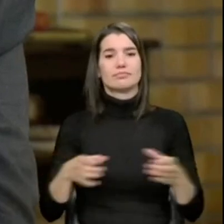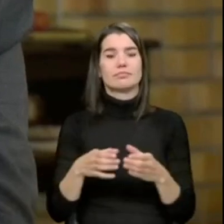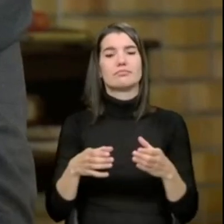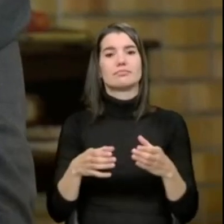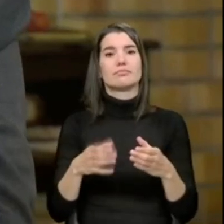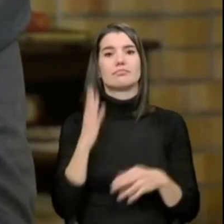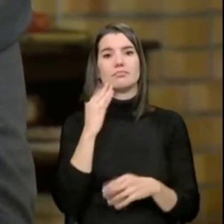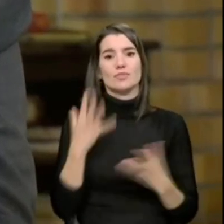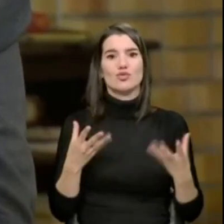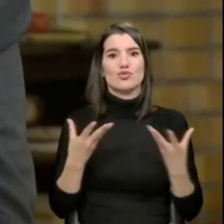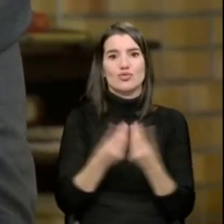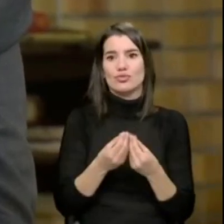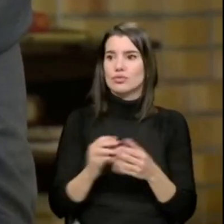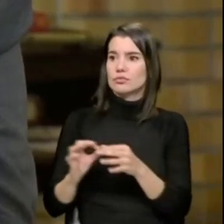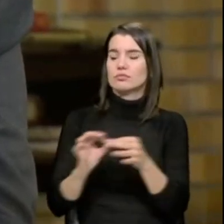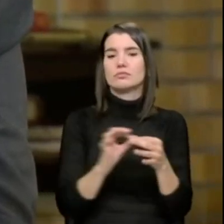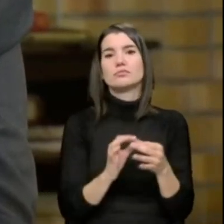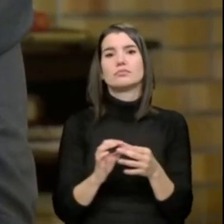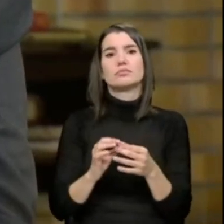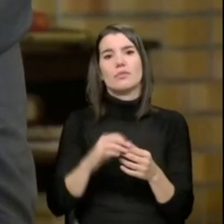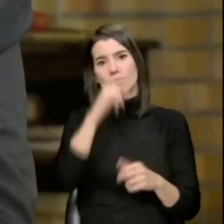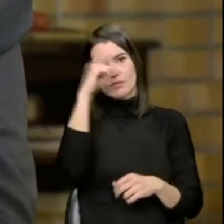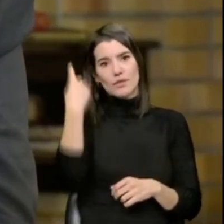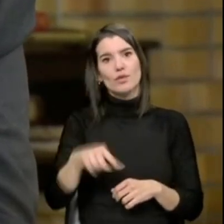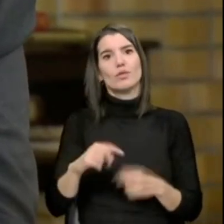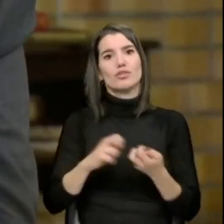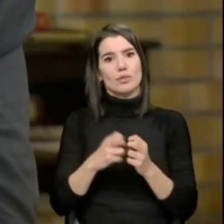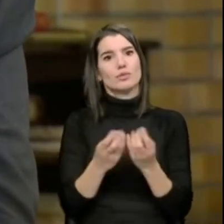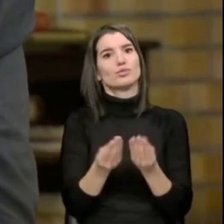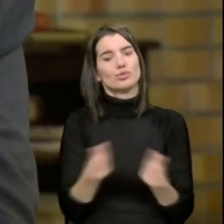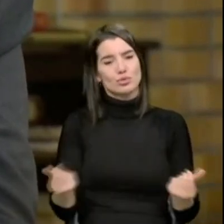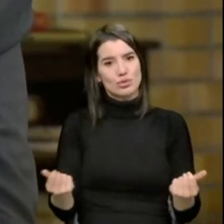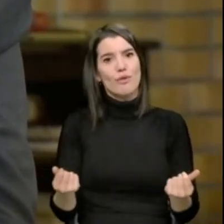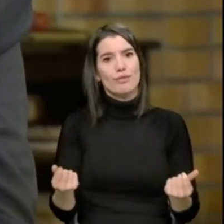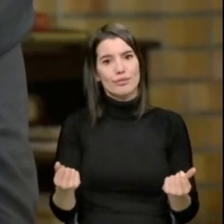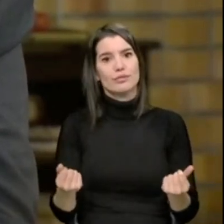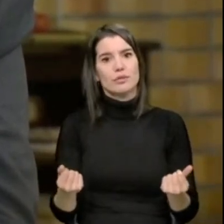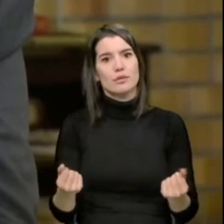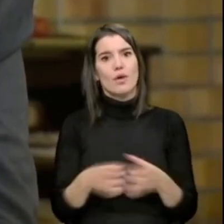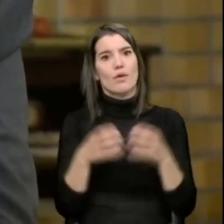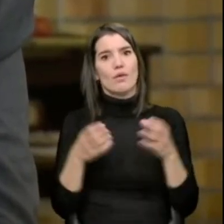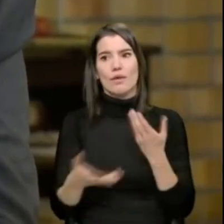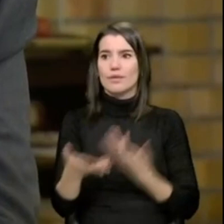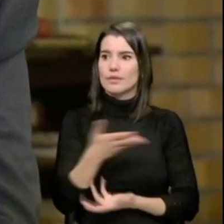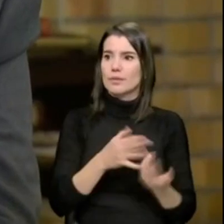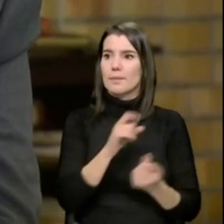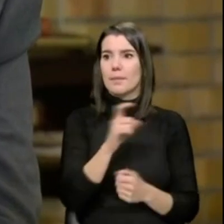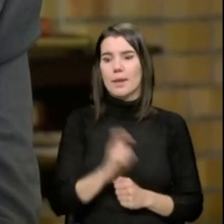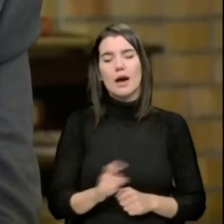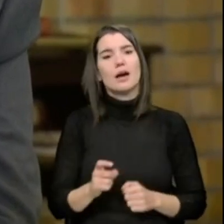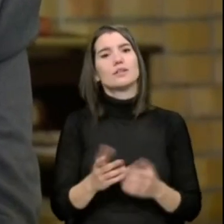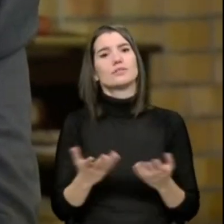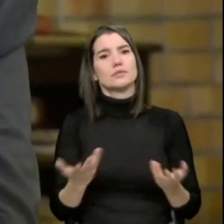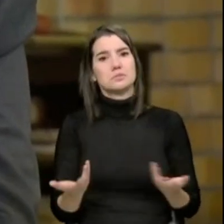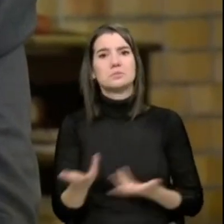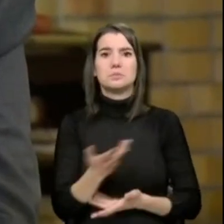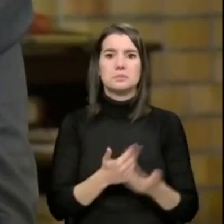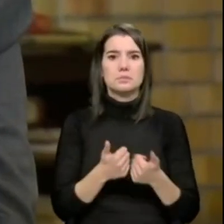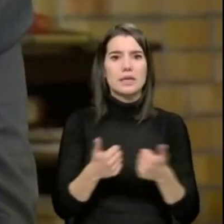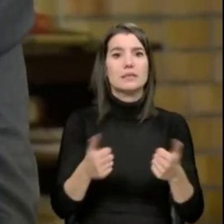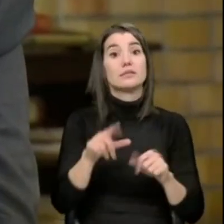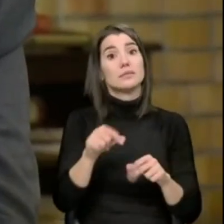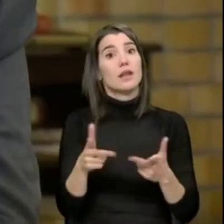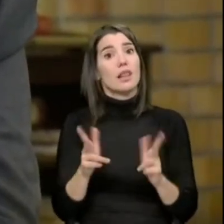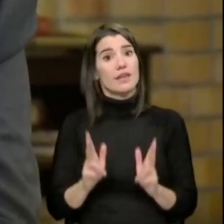tentar juntos resolver estas nossas dificuldades, os nossos problemas, temos uma convivência de paz, pacífica e, sobretudo, também